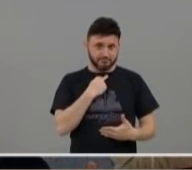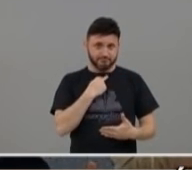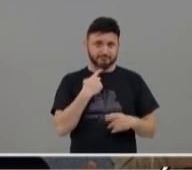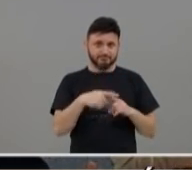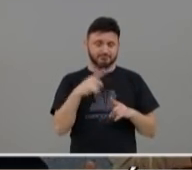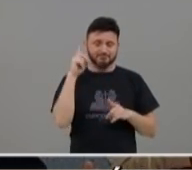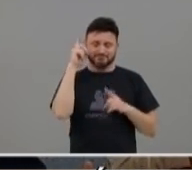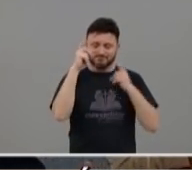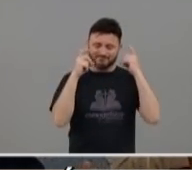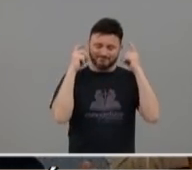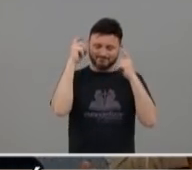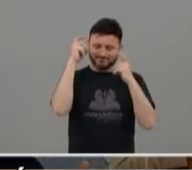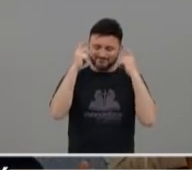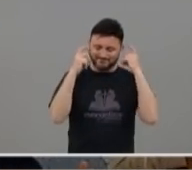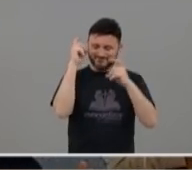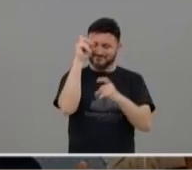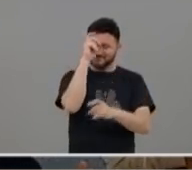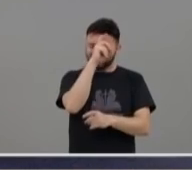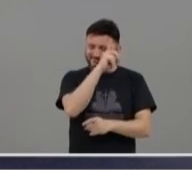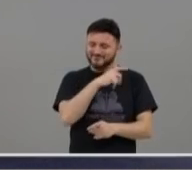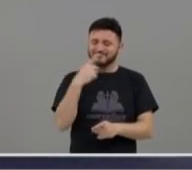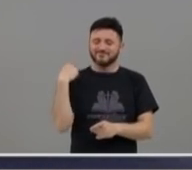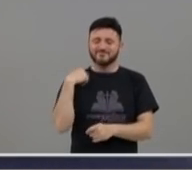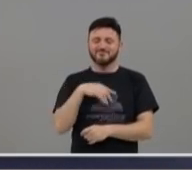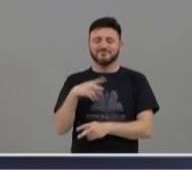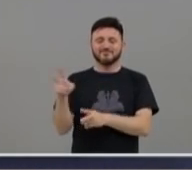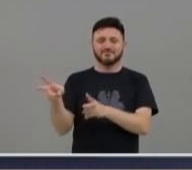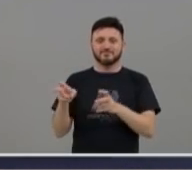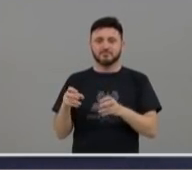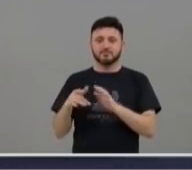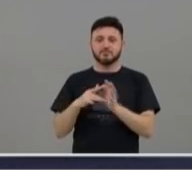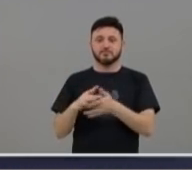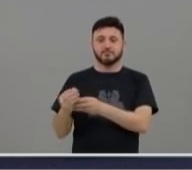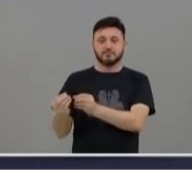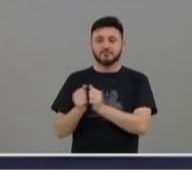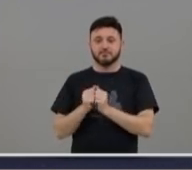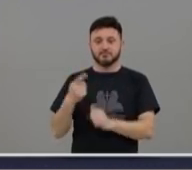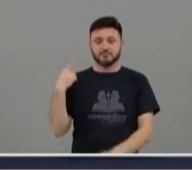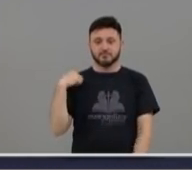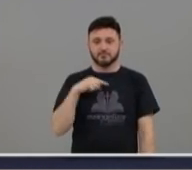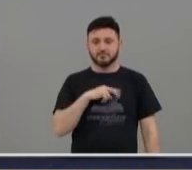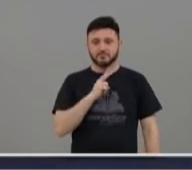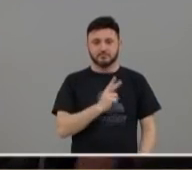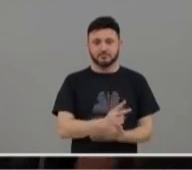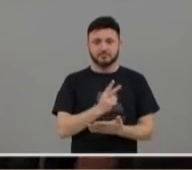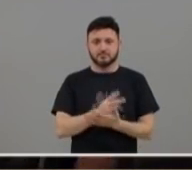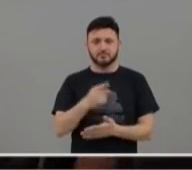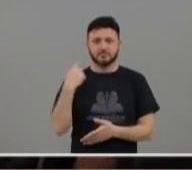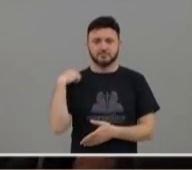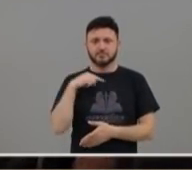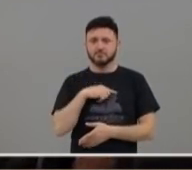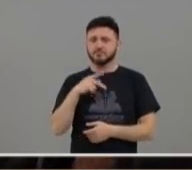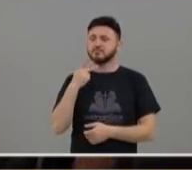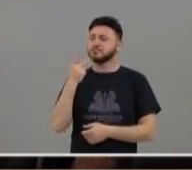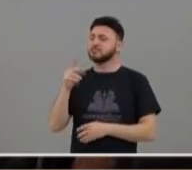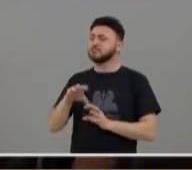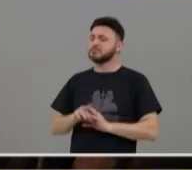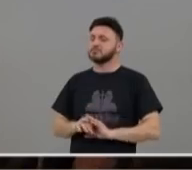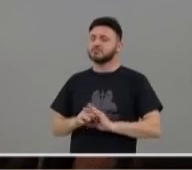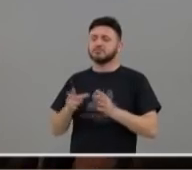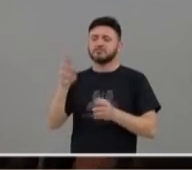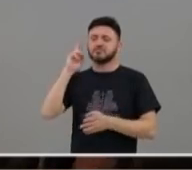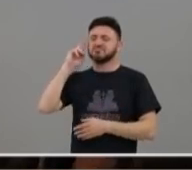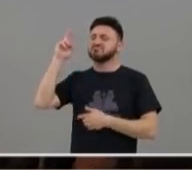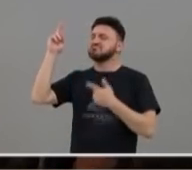É lá onde Ele vai, para restabelecer tudo. E diga para Ele: faça, Senhor, faça tudo aquilo que for da sua